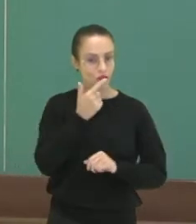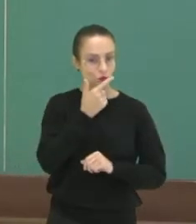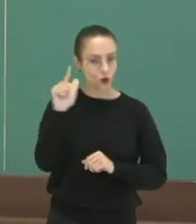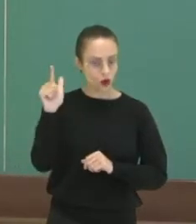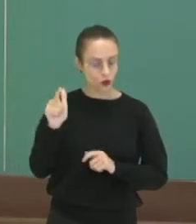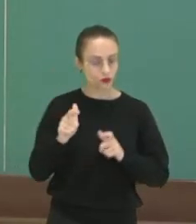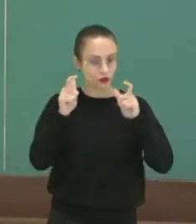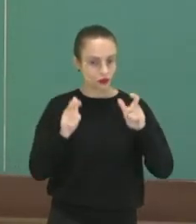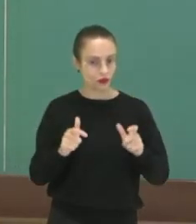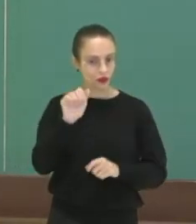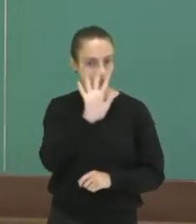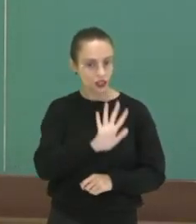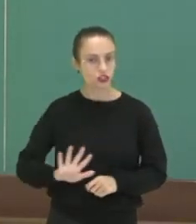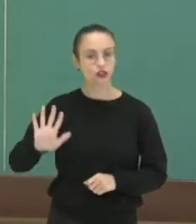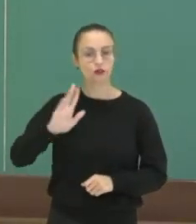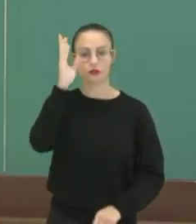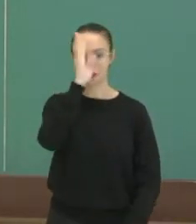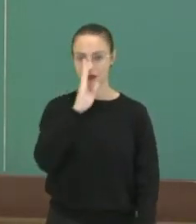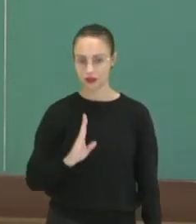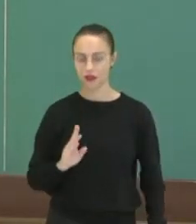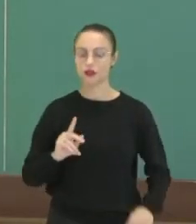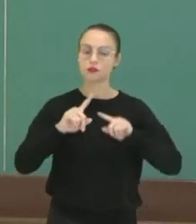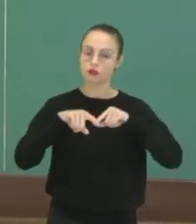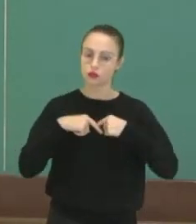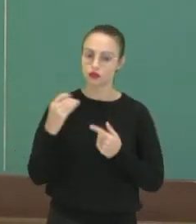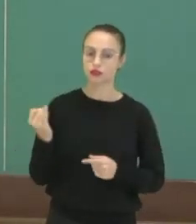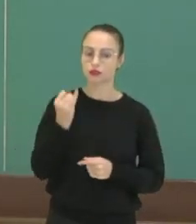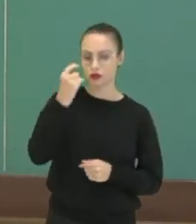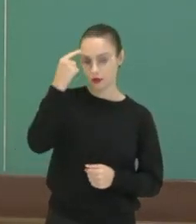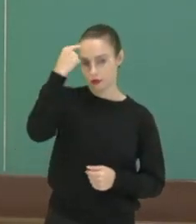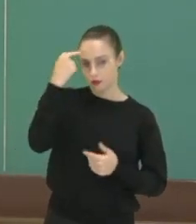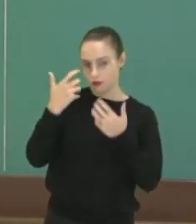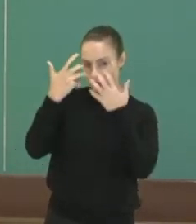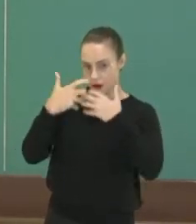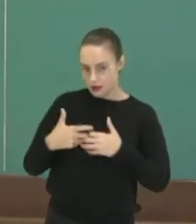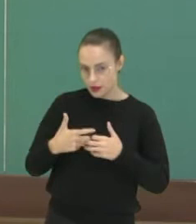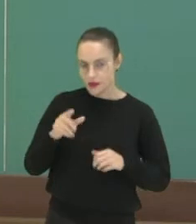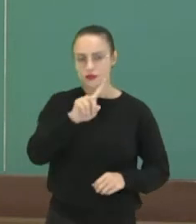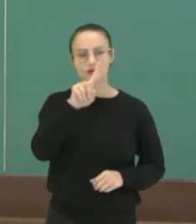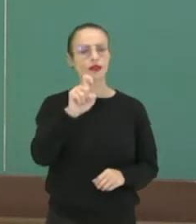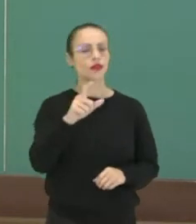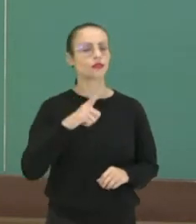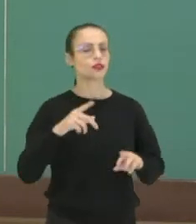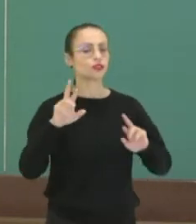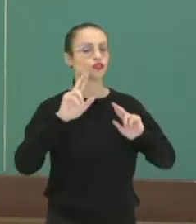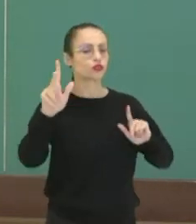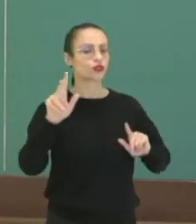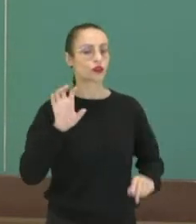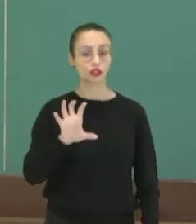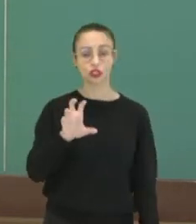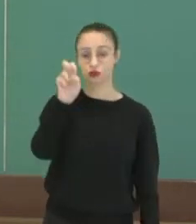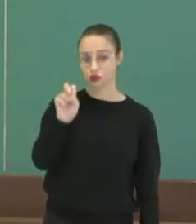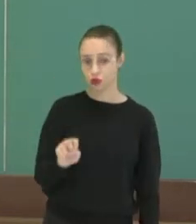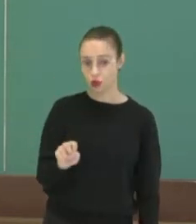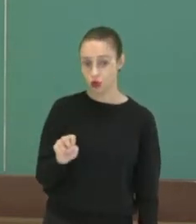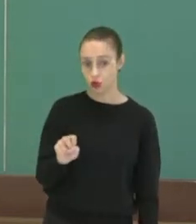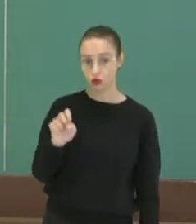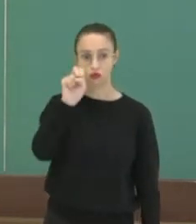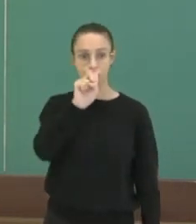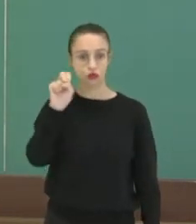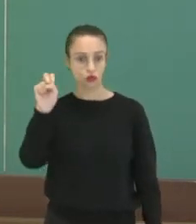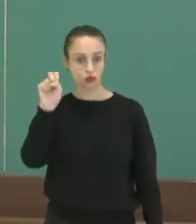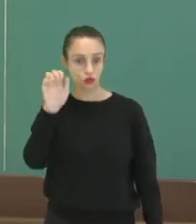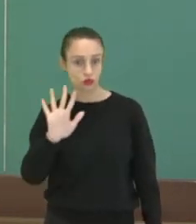regiões brasileiras. Então, por isso é importante pensar, será que existem diferenças da região sul para a região sudeste,